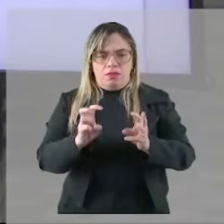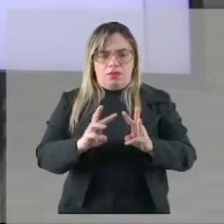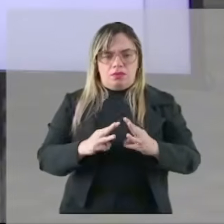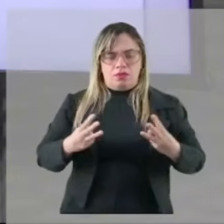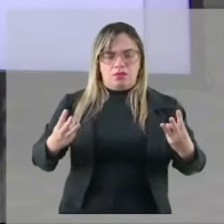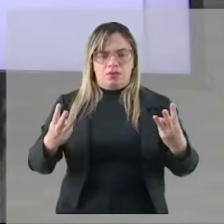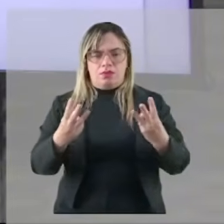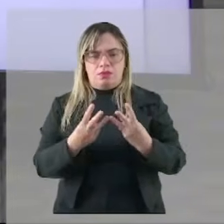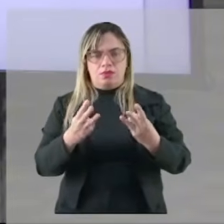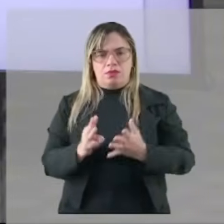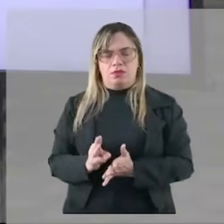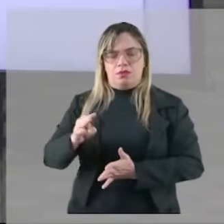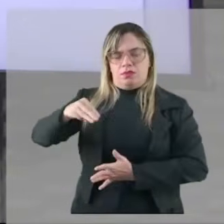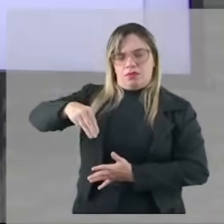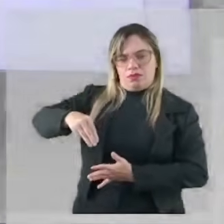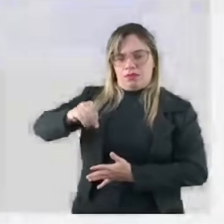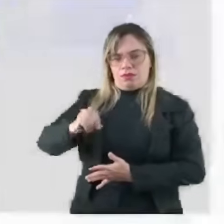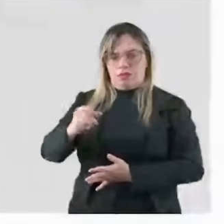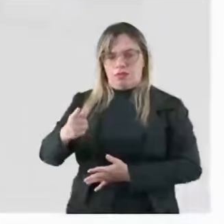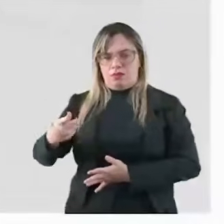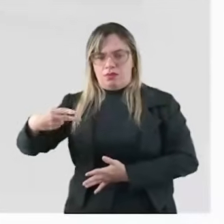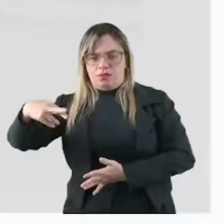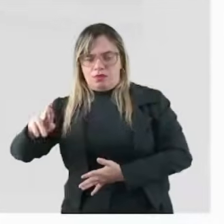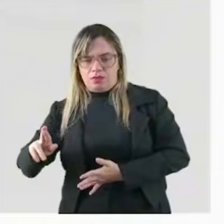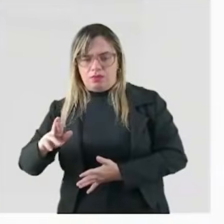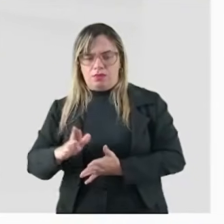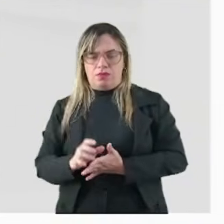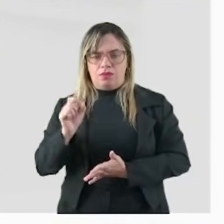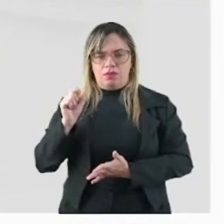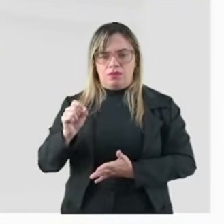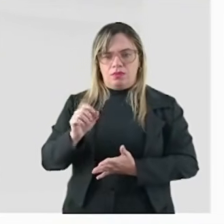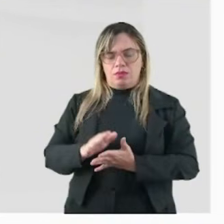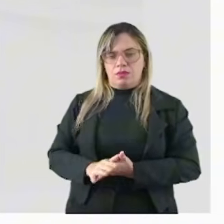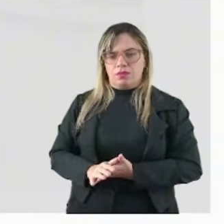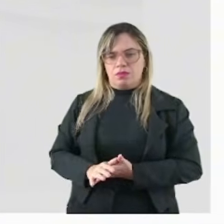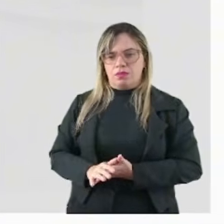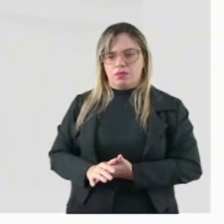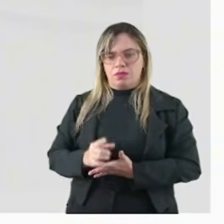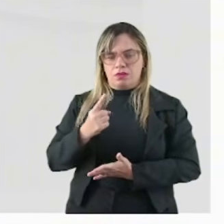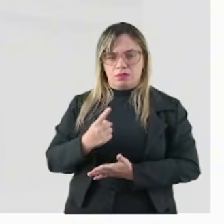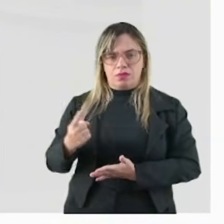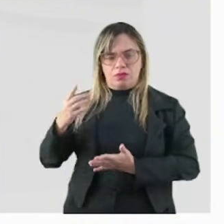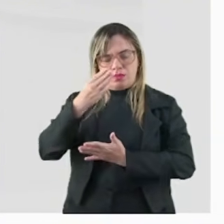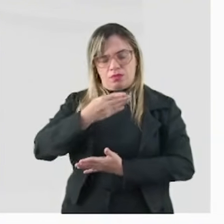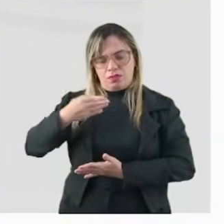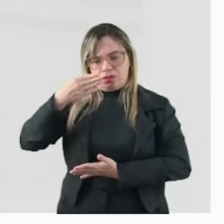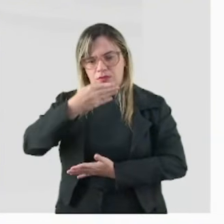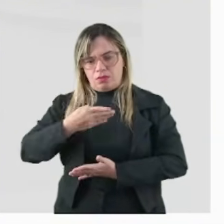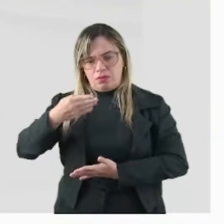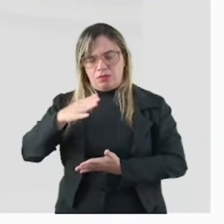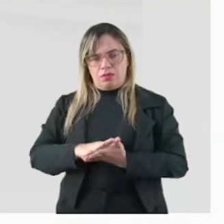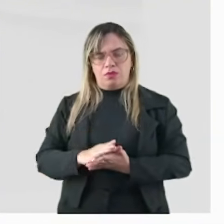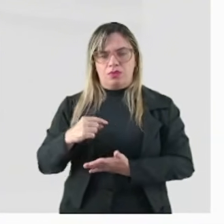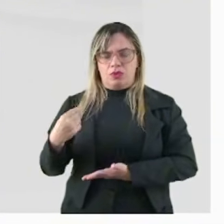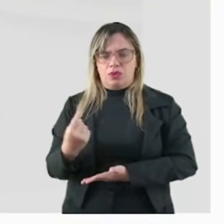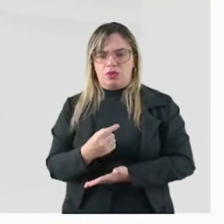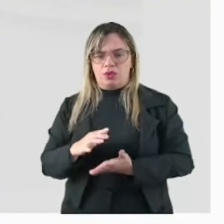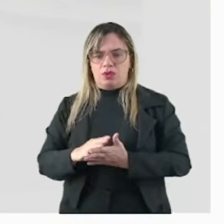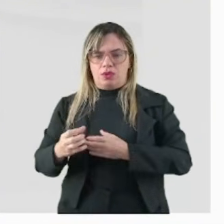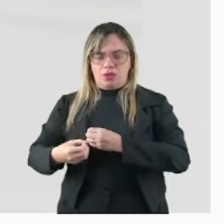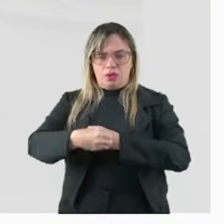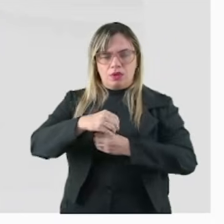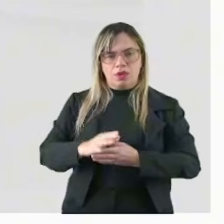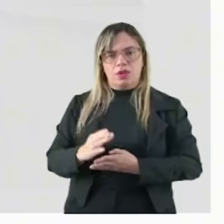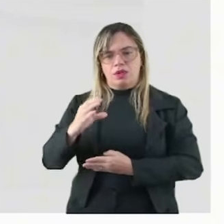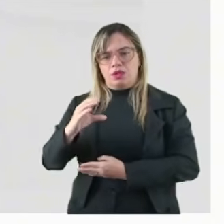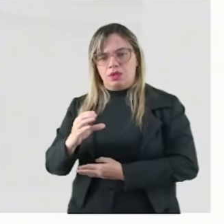ó. Eu quero achar a massa molar, só que dessa vez da sacarose, tá? Tá aqui a nossa molécula aqui de